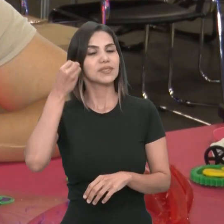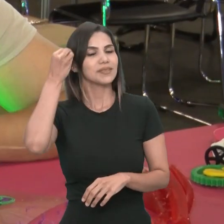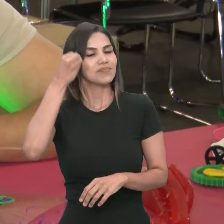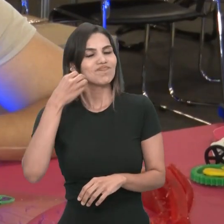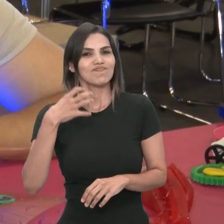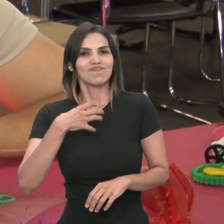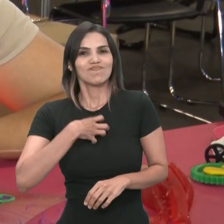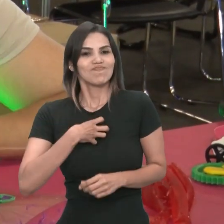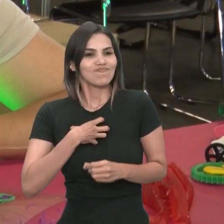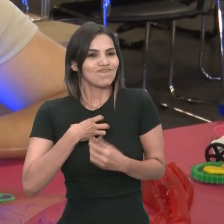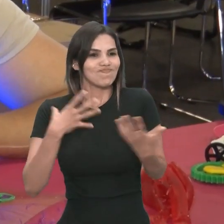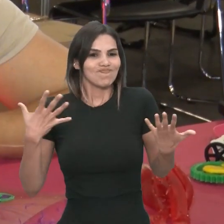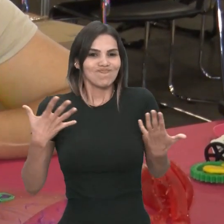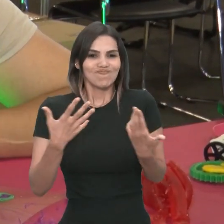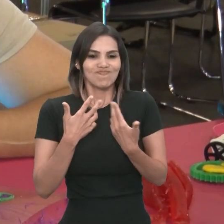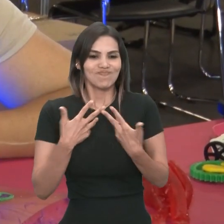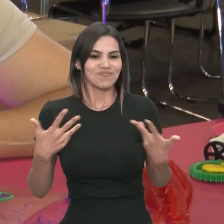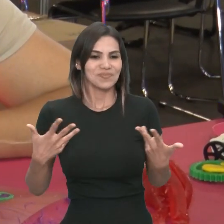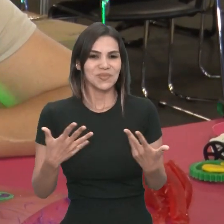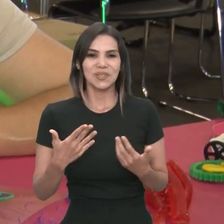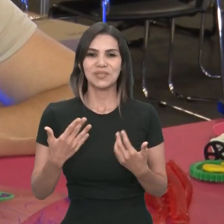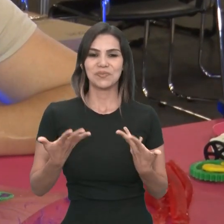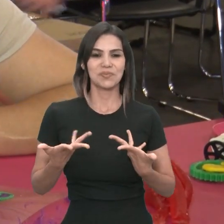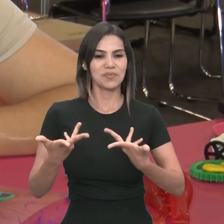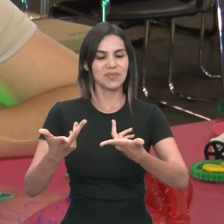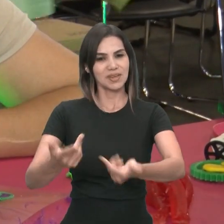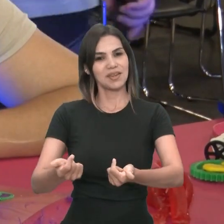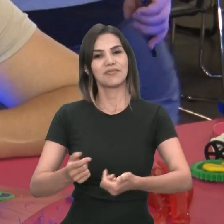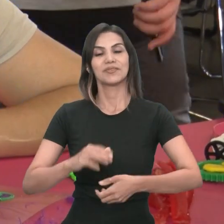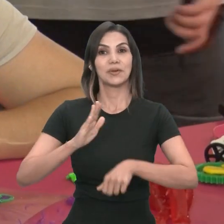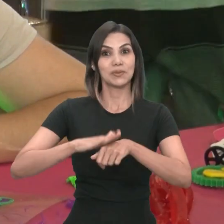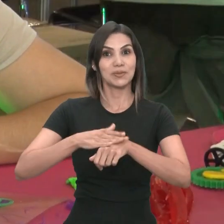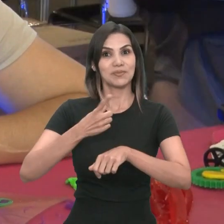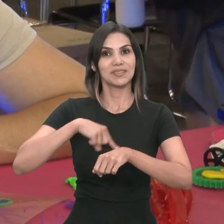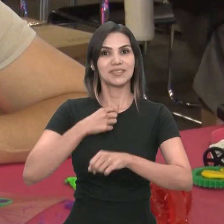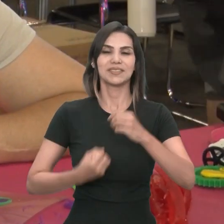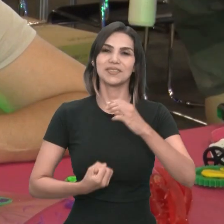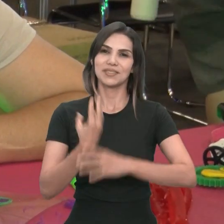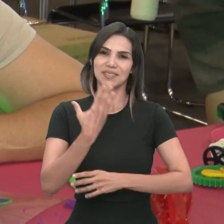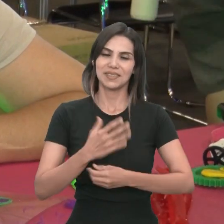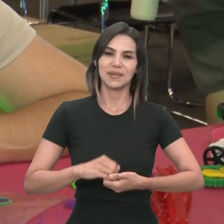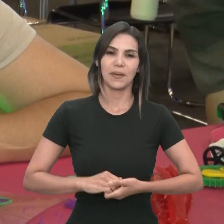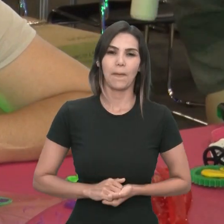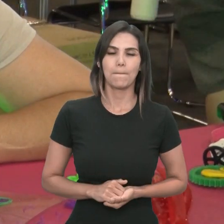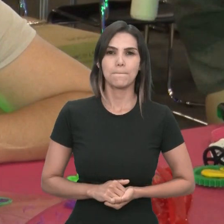A gente mesmo produzir algo pra gente é super bacana, gostando demais.